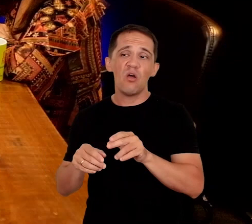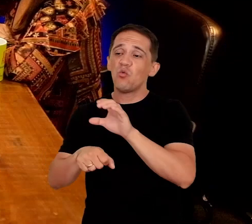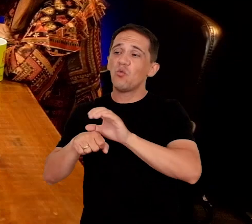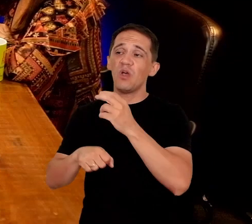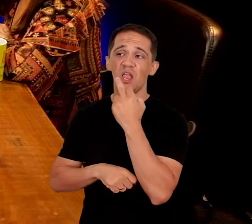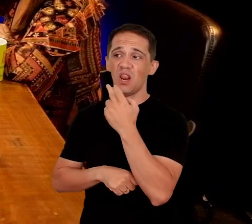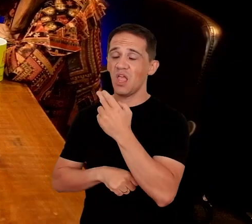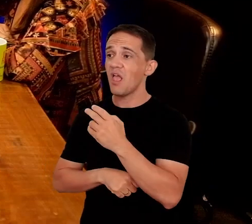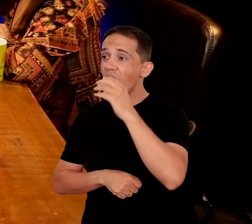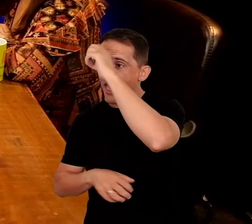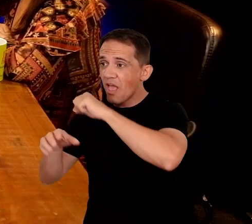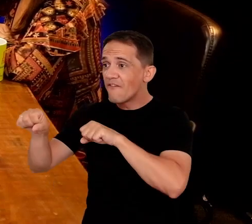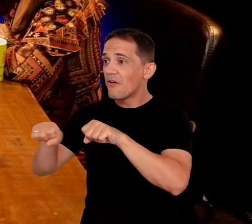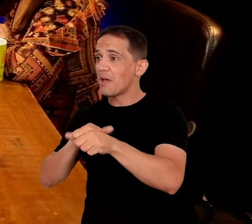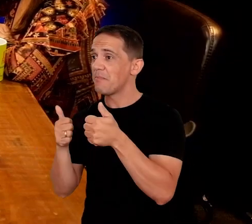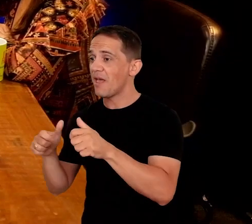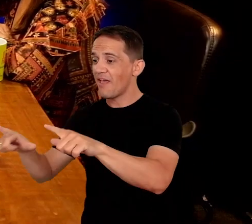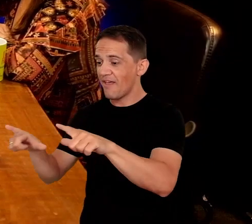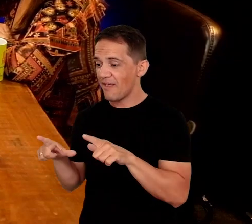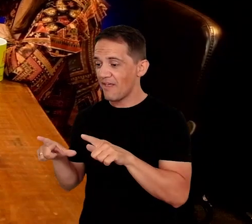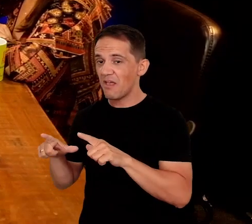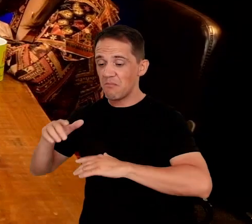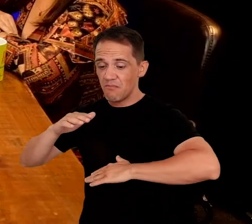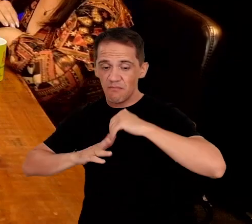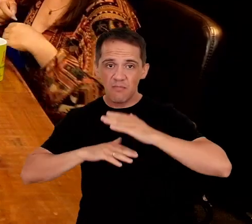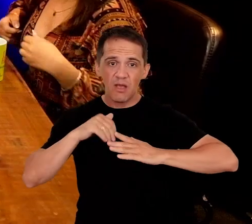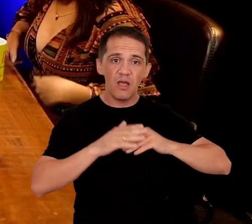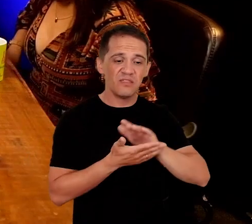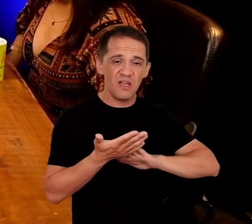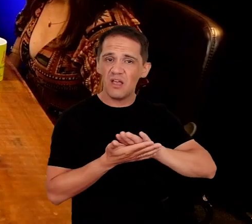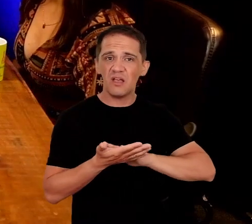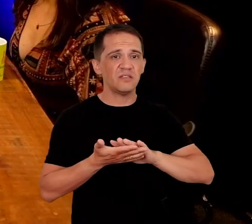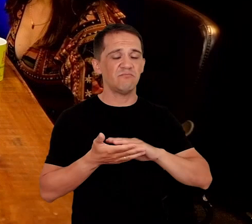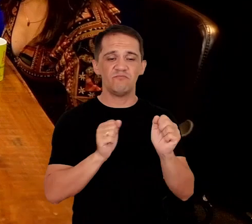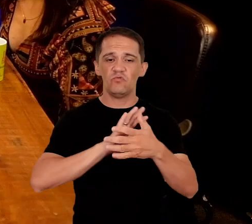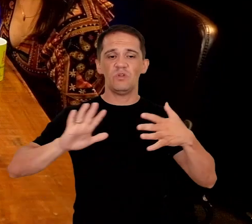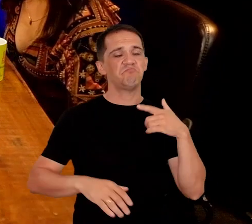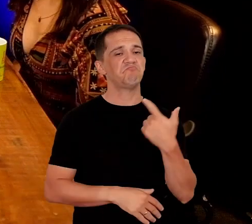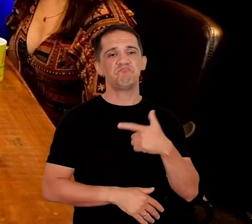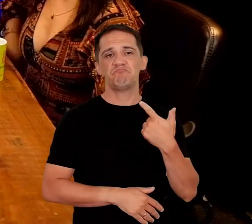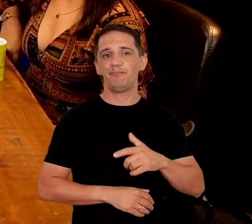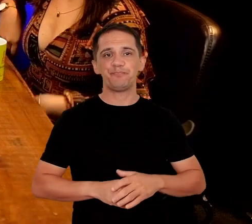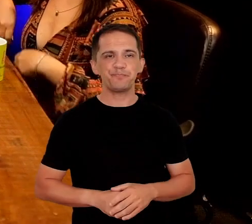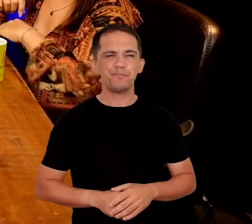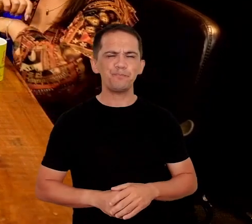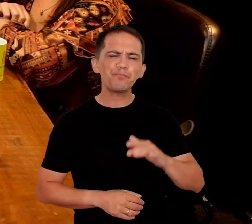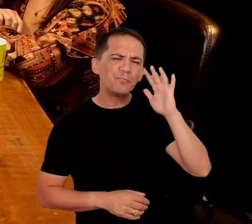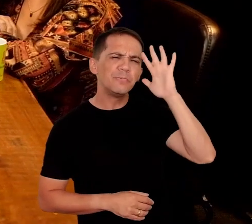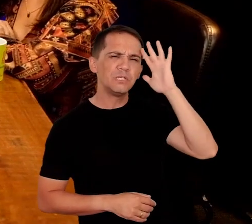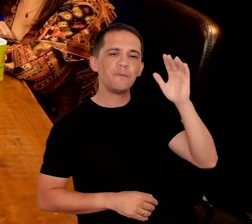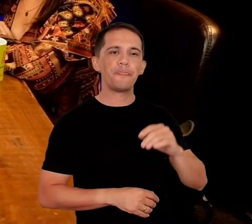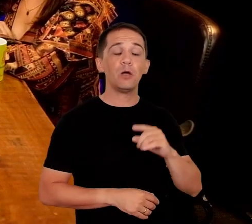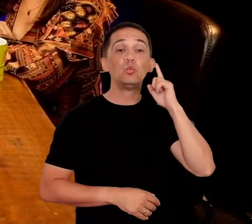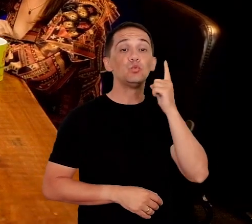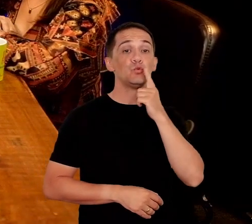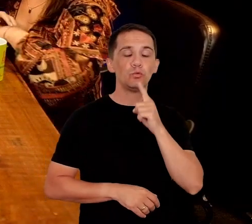né? Então, acho que... E imagina só, um surdo que trabalha numa empresa fica o dia inteiro ali, talvez